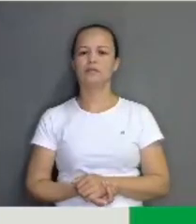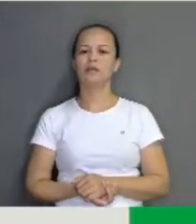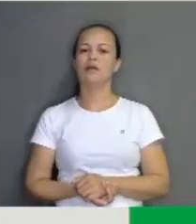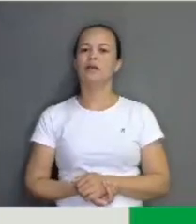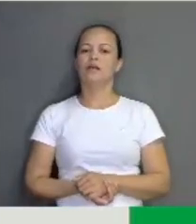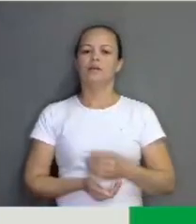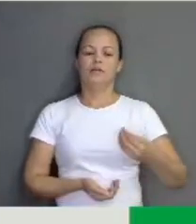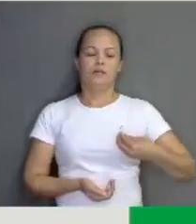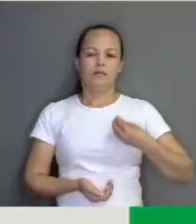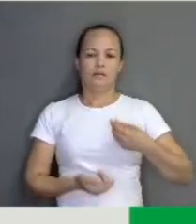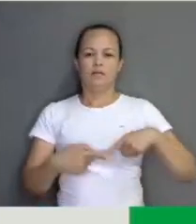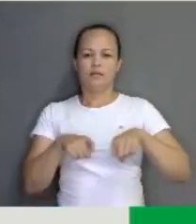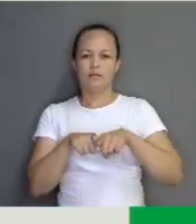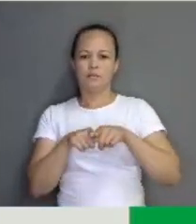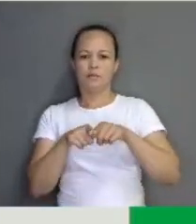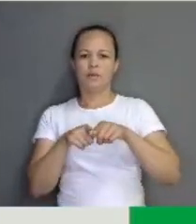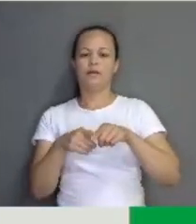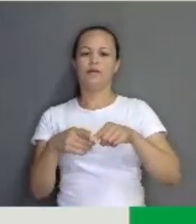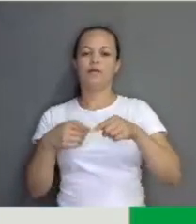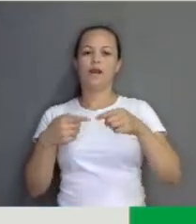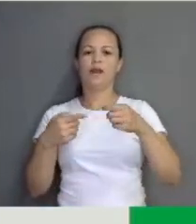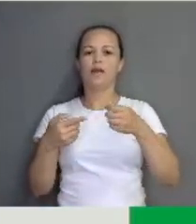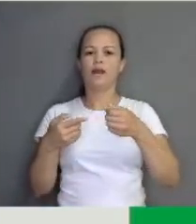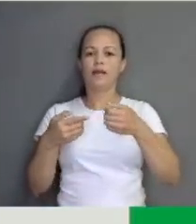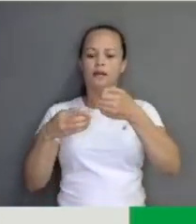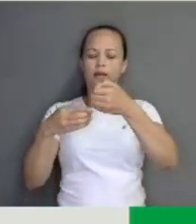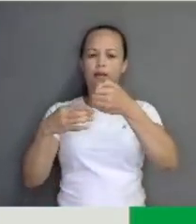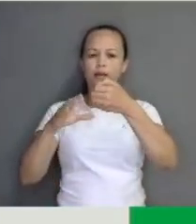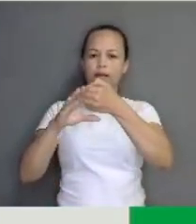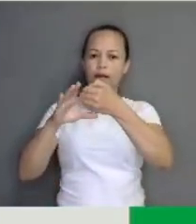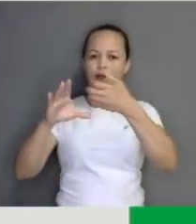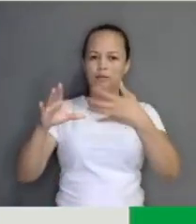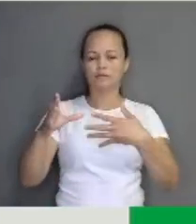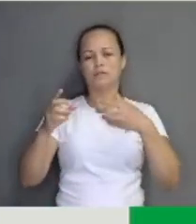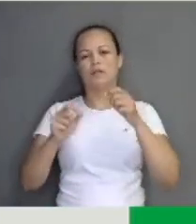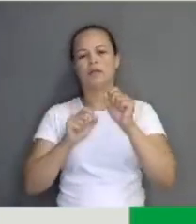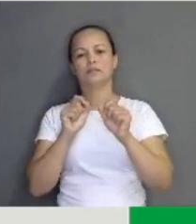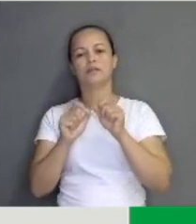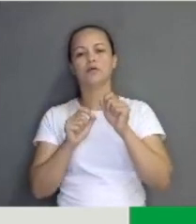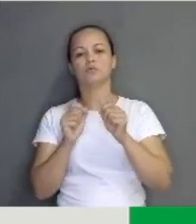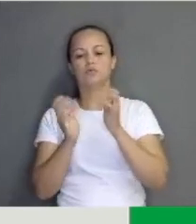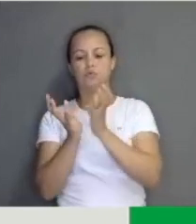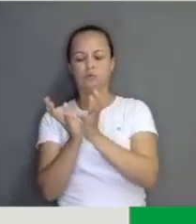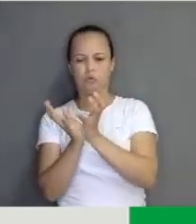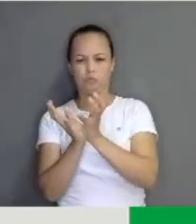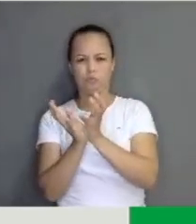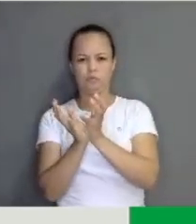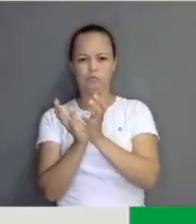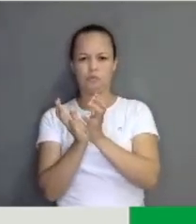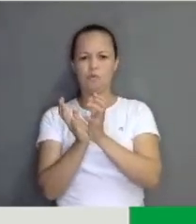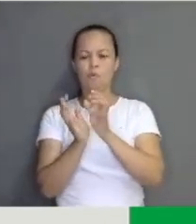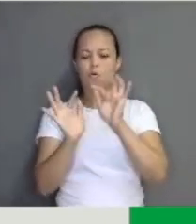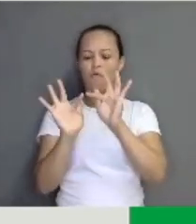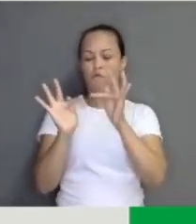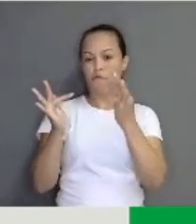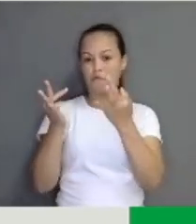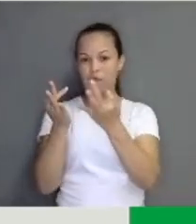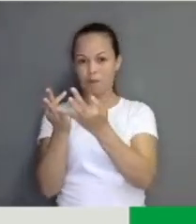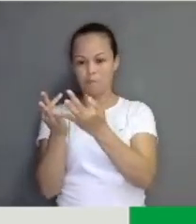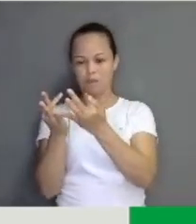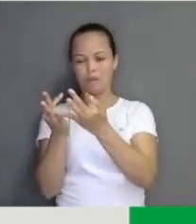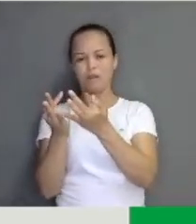a classificação desses grupos. Como assim, professora? O grupo família é de socialização.